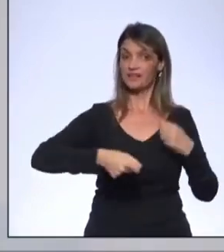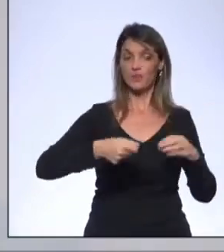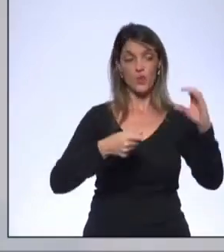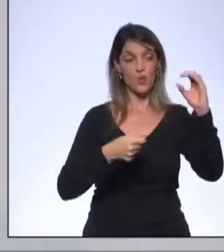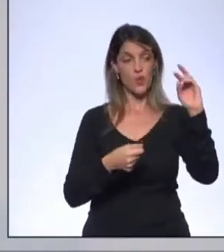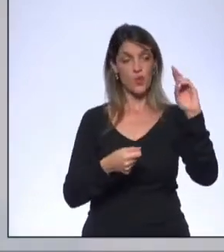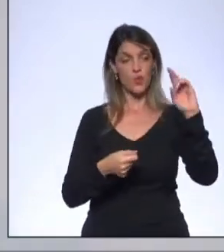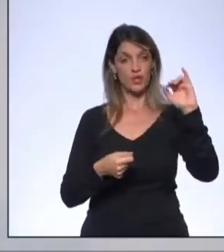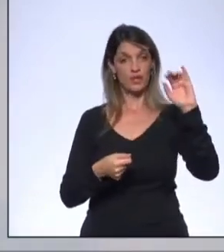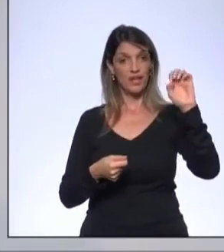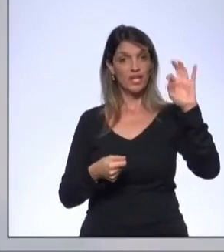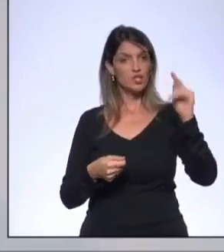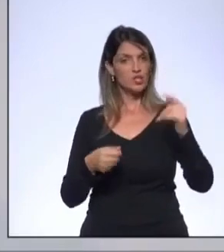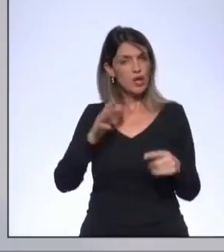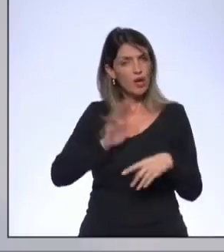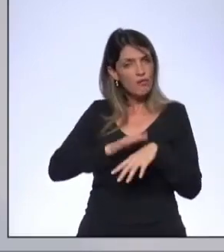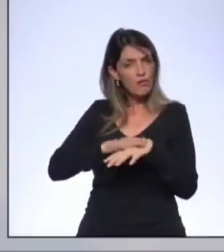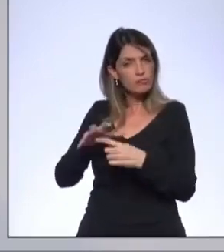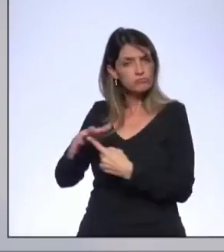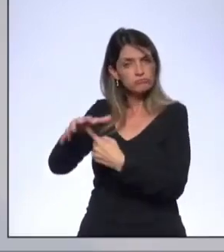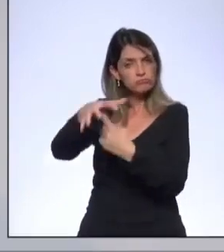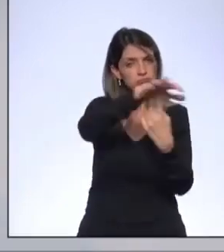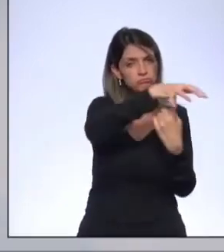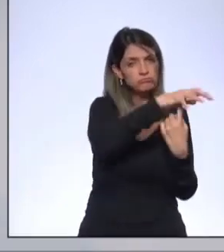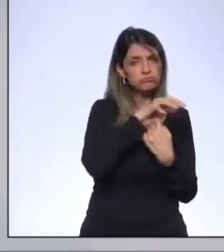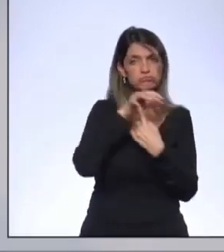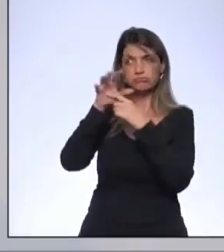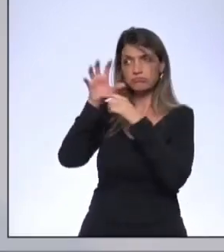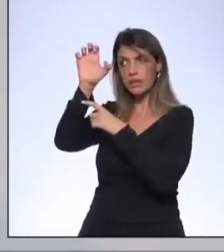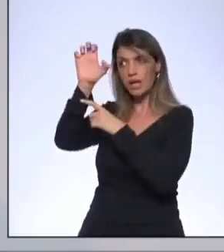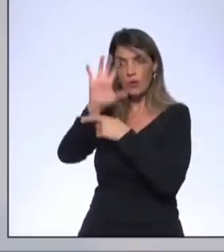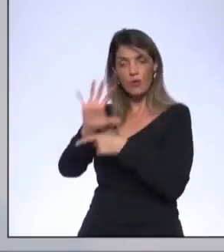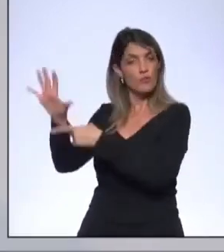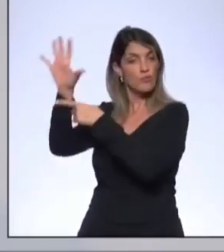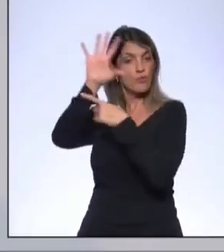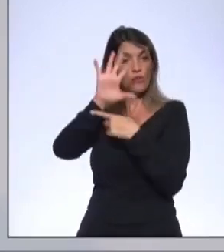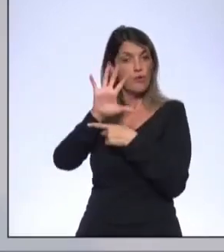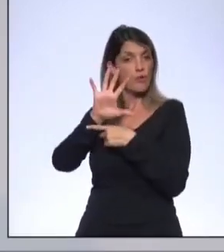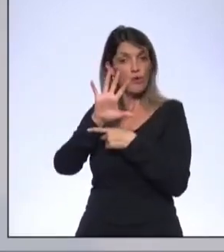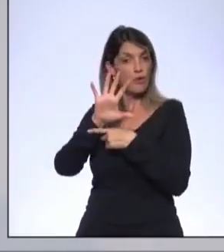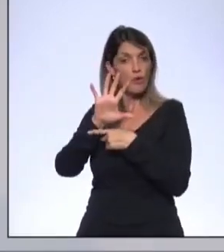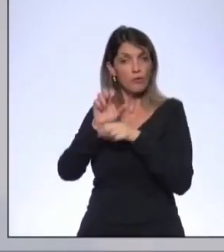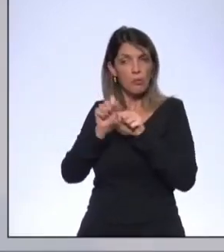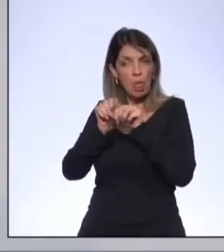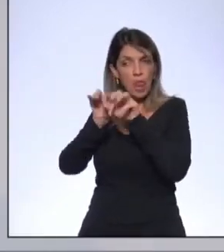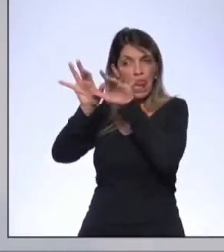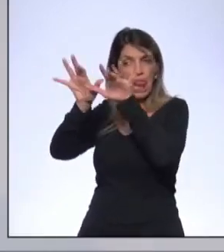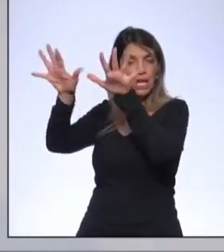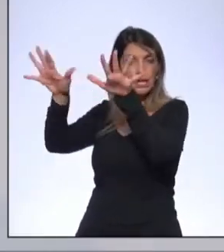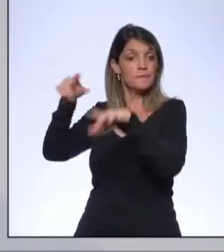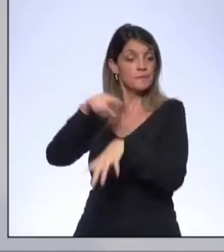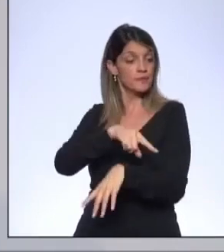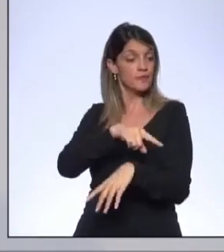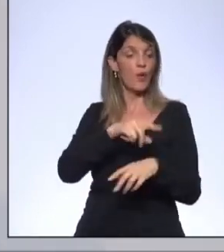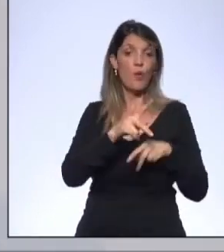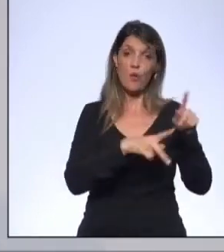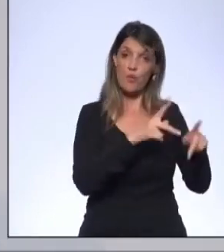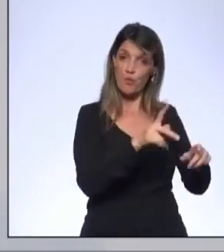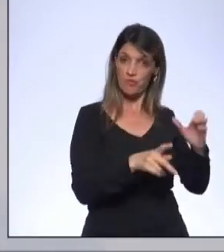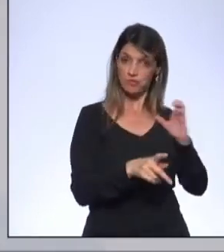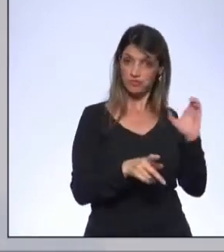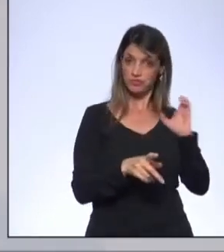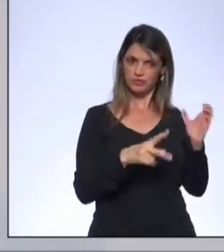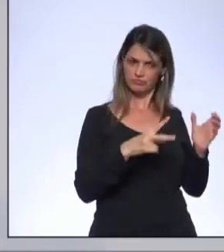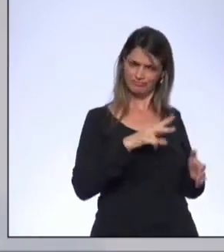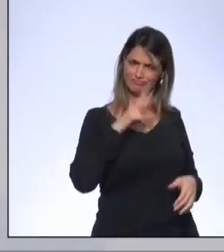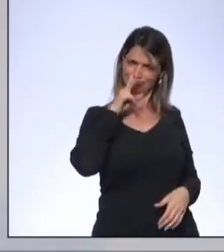Oriente, formar feiras itinerantes no território europeu, né? E aí o que acontece? Essa burguesia, para se